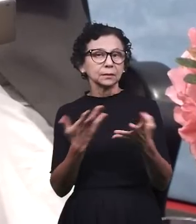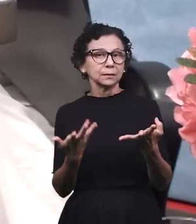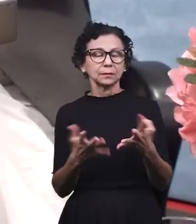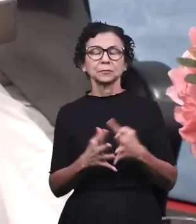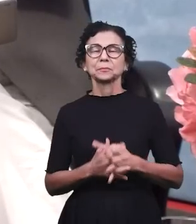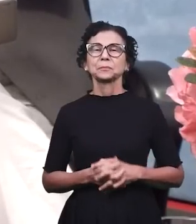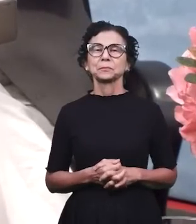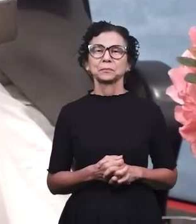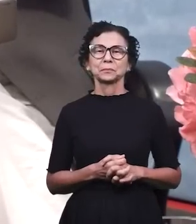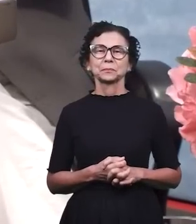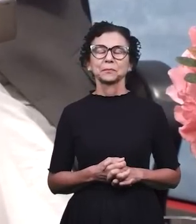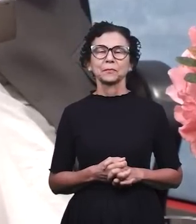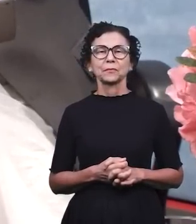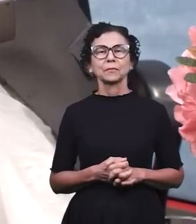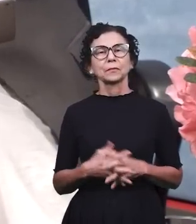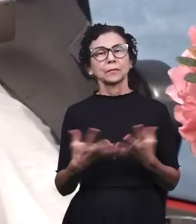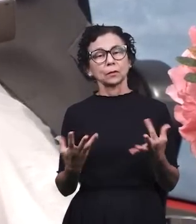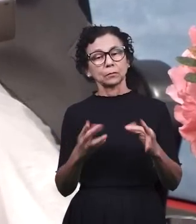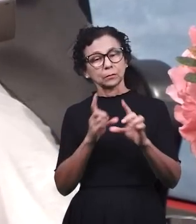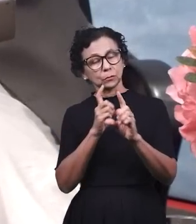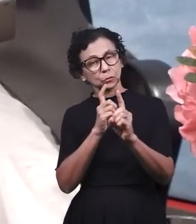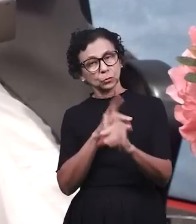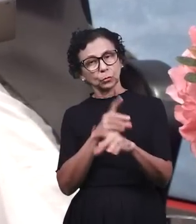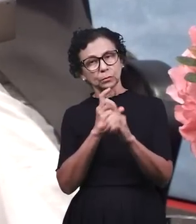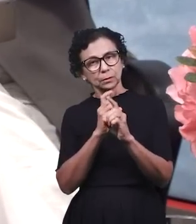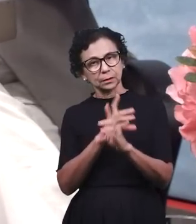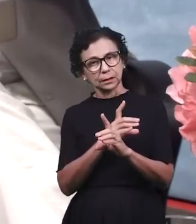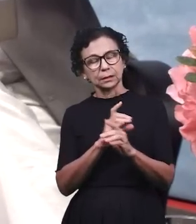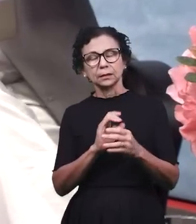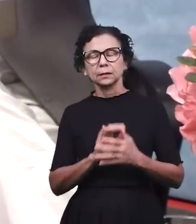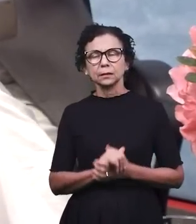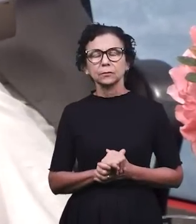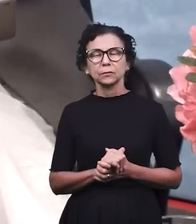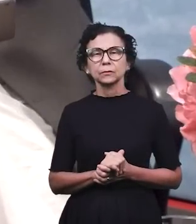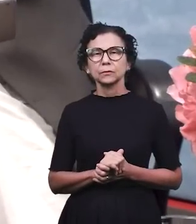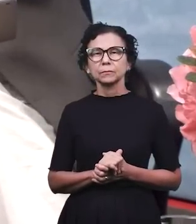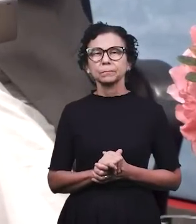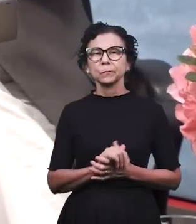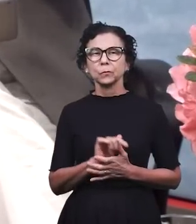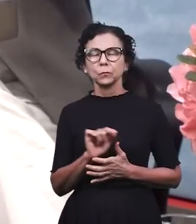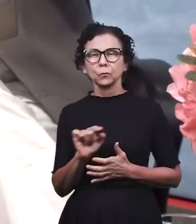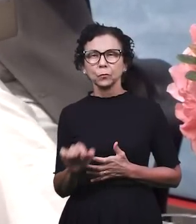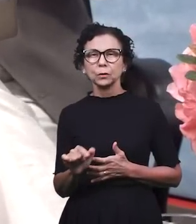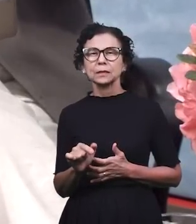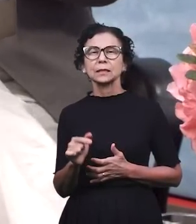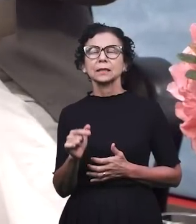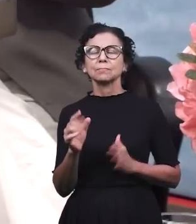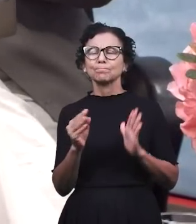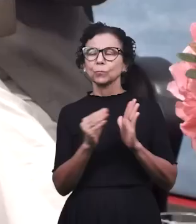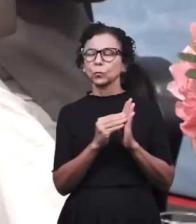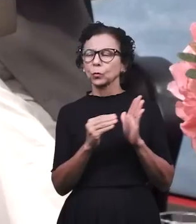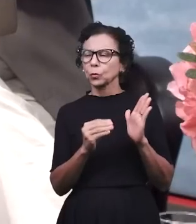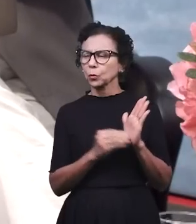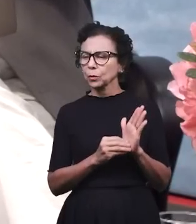ali. Então, a partir da doutrina, você tem toda a aplicação e toda a riqueza de conteúdo que pode ser